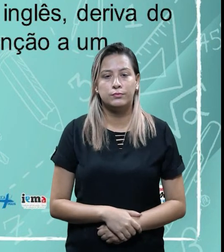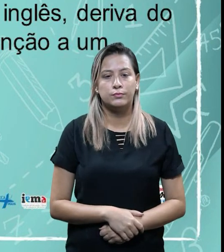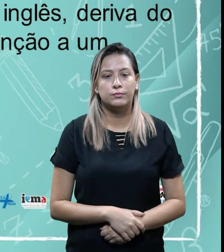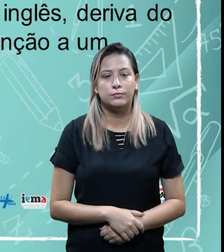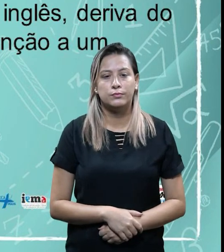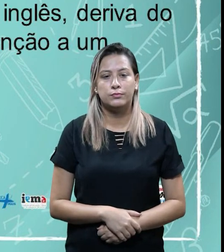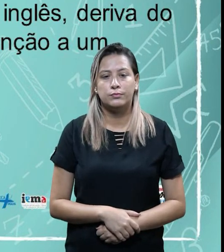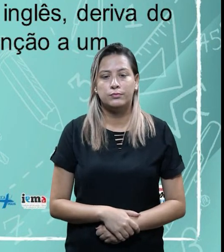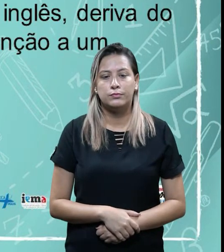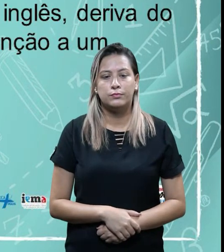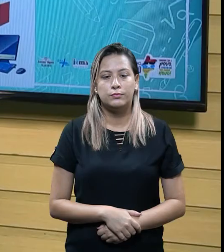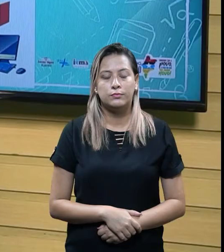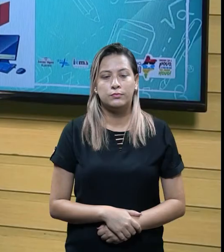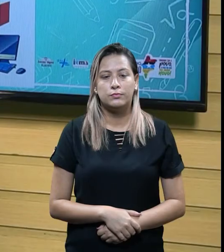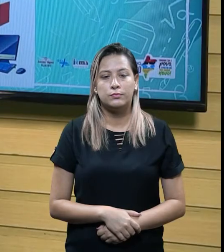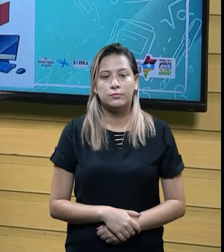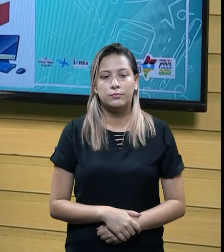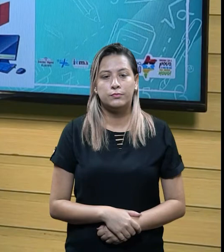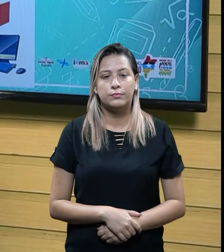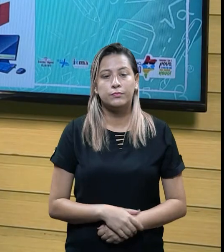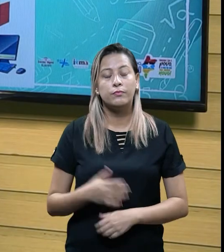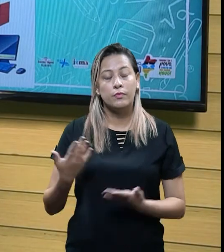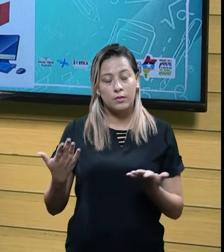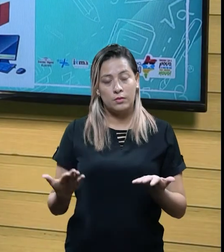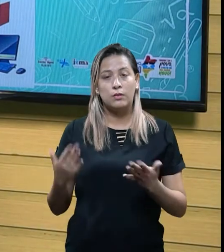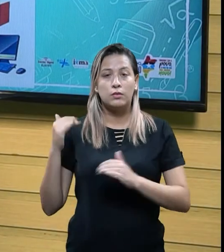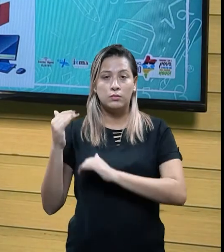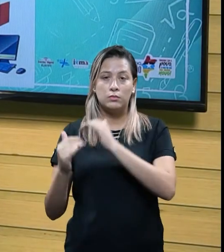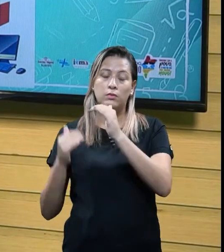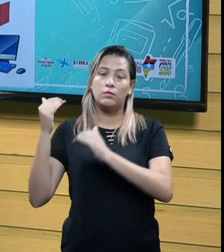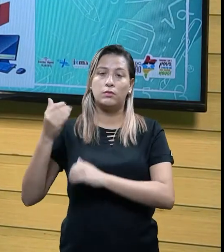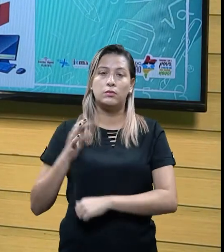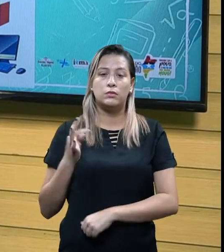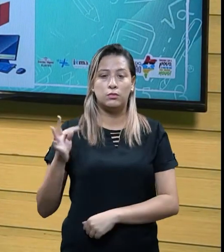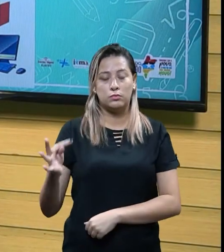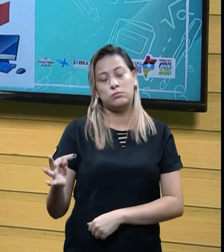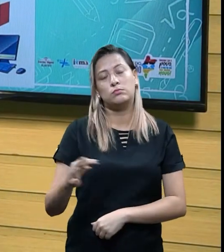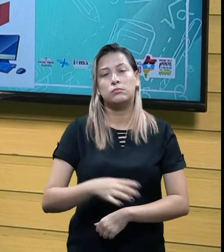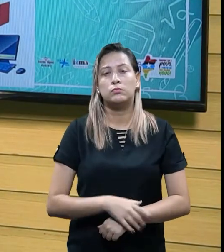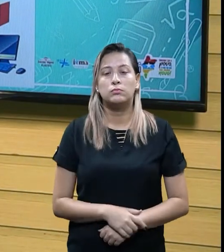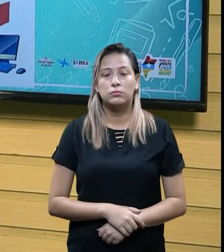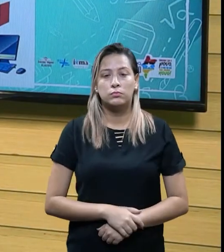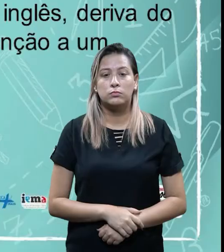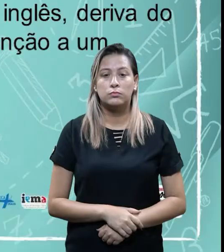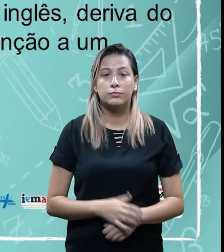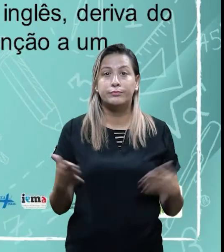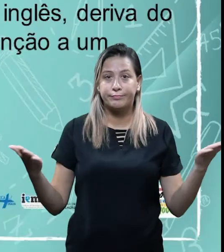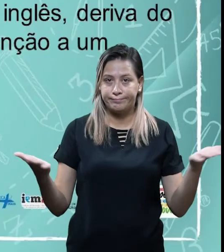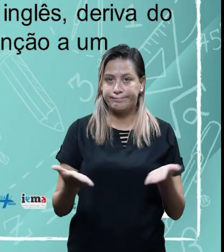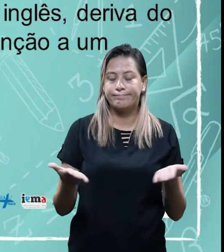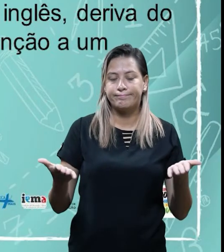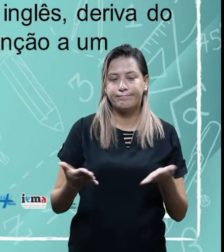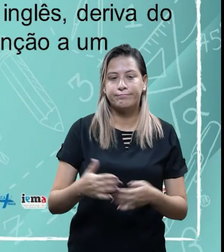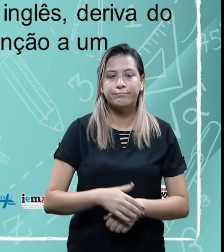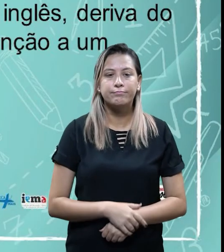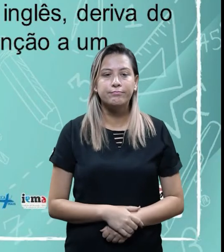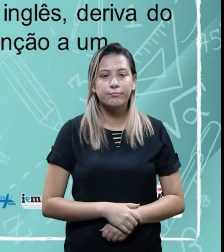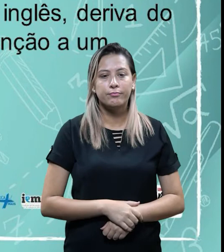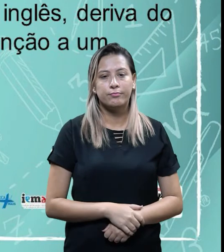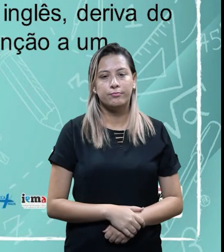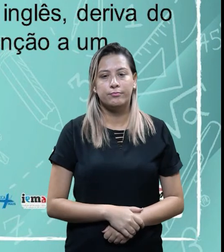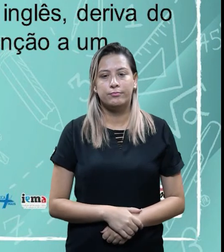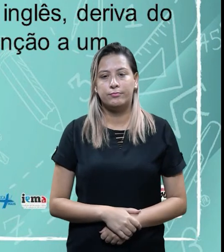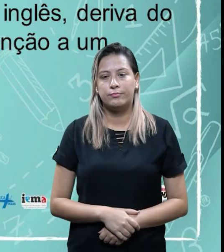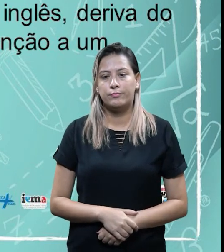e os avanços, tá, tecnológicos que nós tivemos até aqui. Computadores